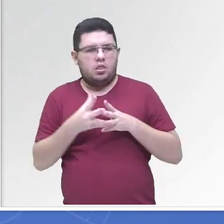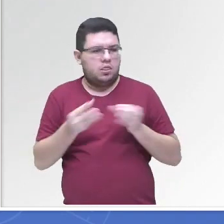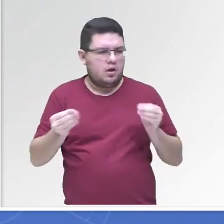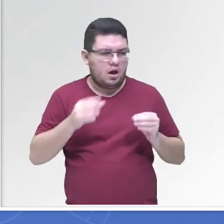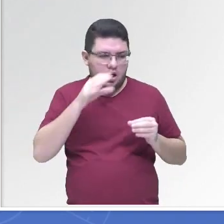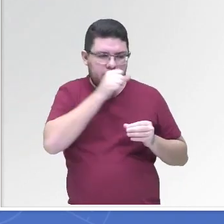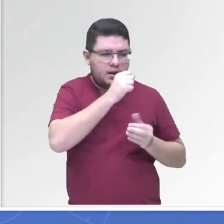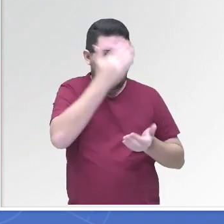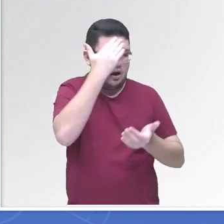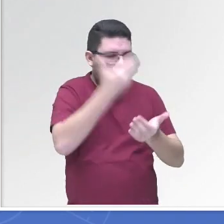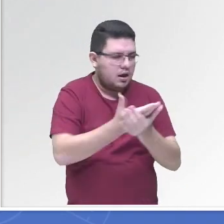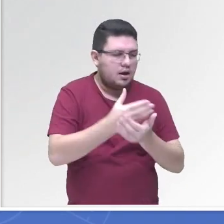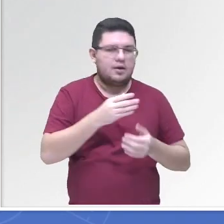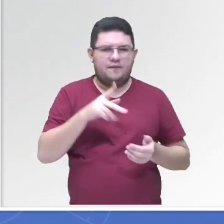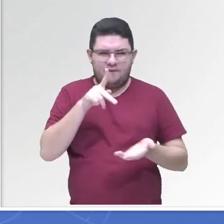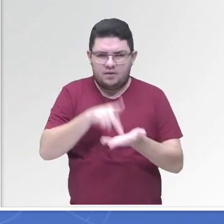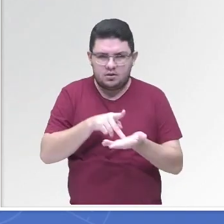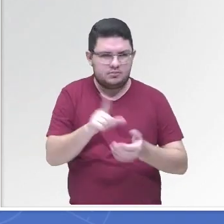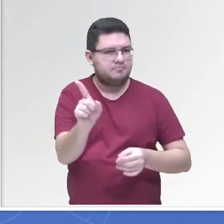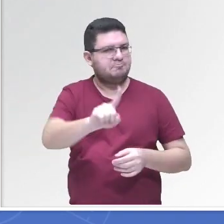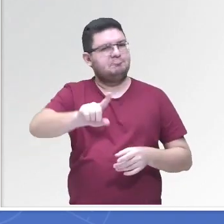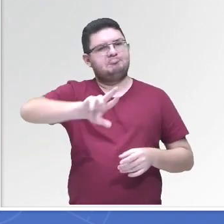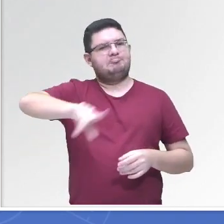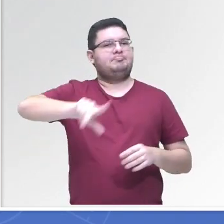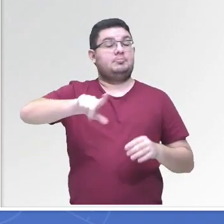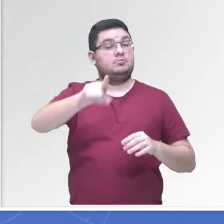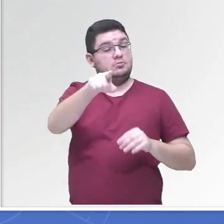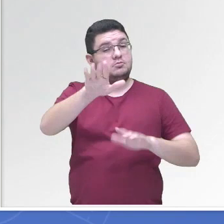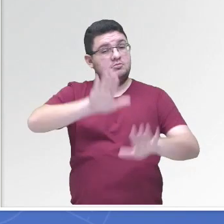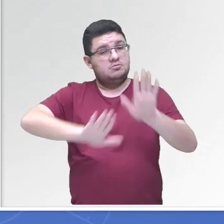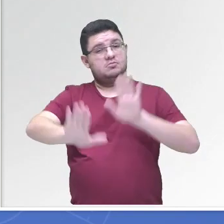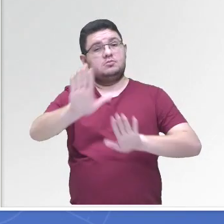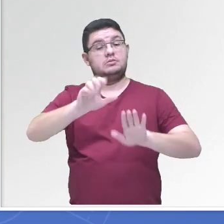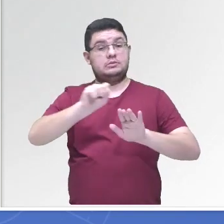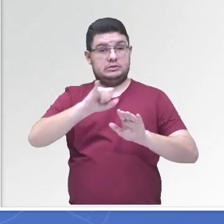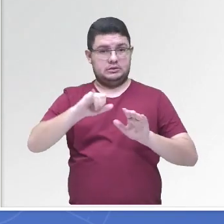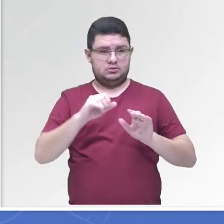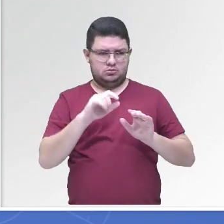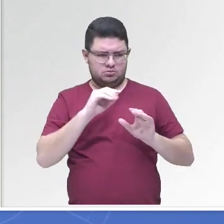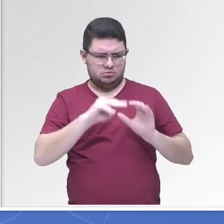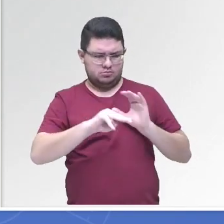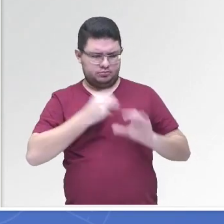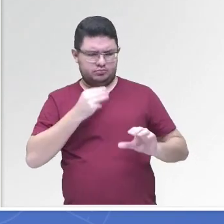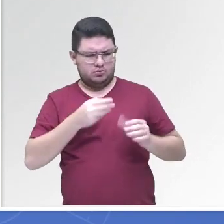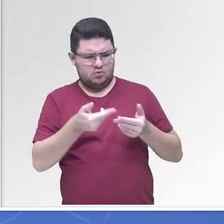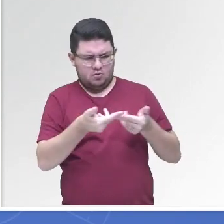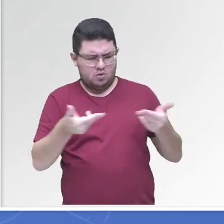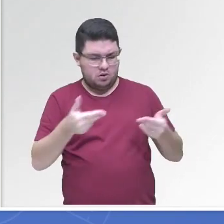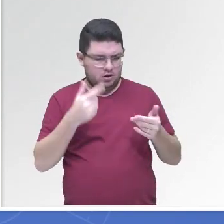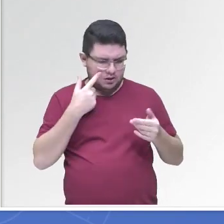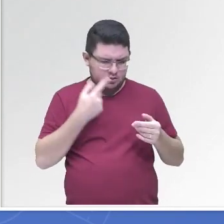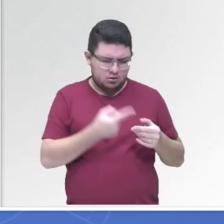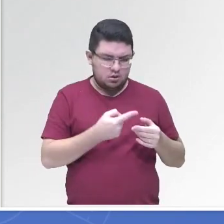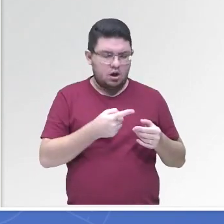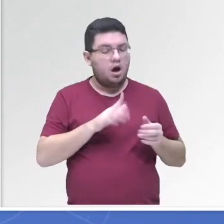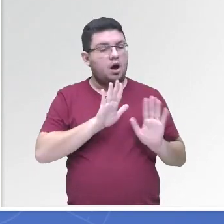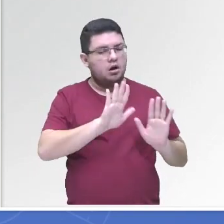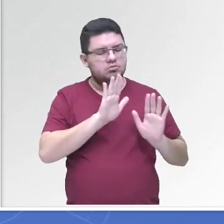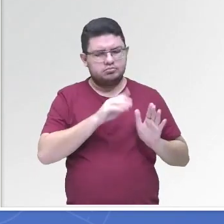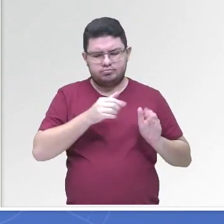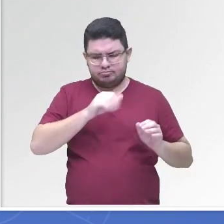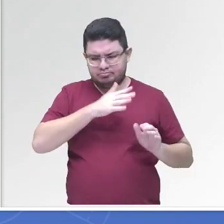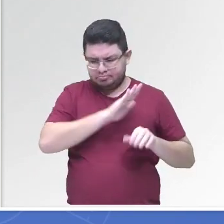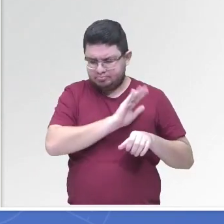que é verdade, tá, gente? Então, se você recebe uma mensagem de alguém, qualquer que seja a pessoa, verifica